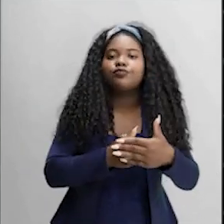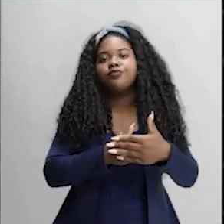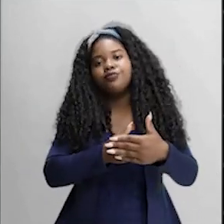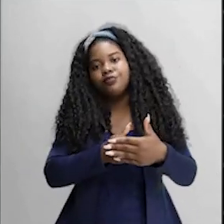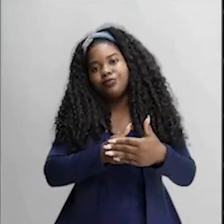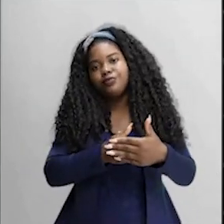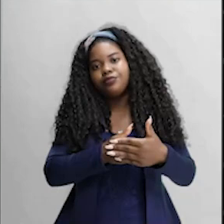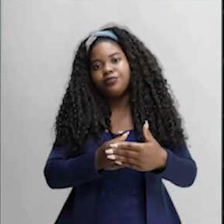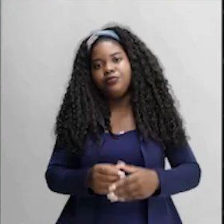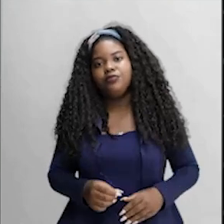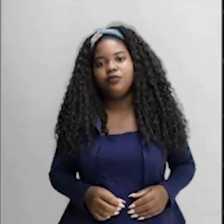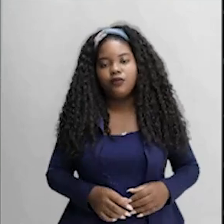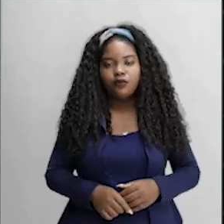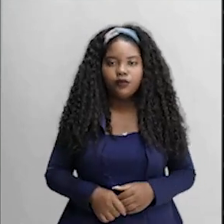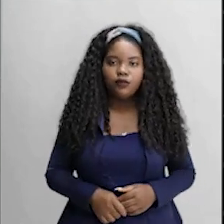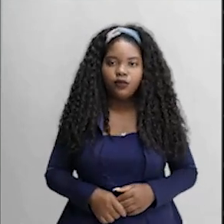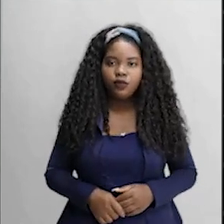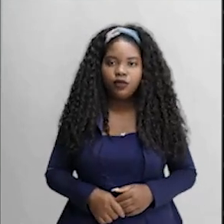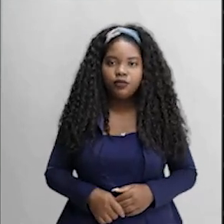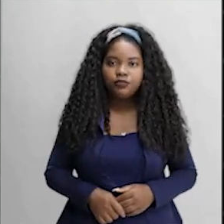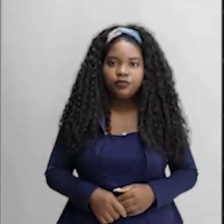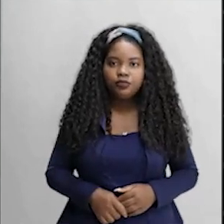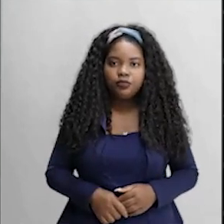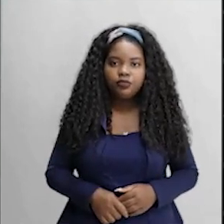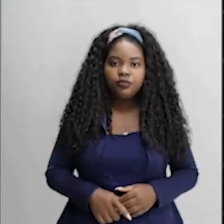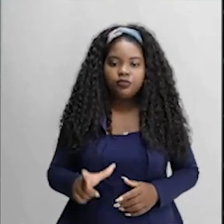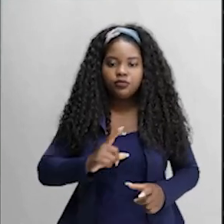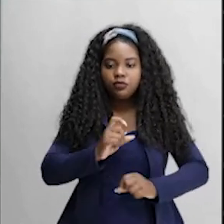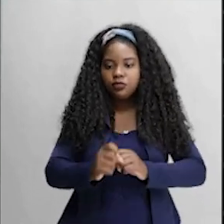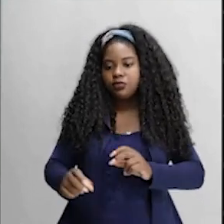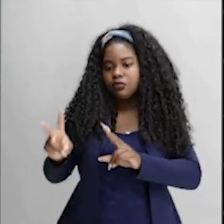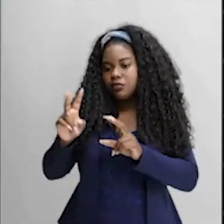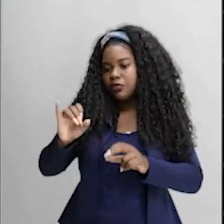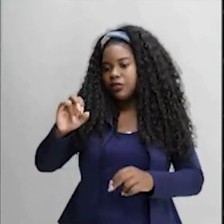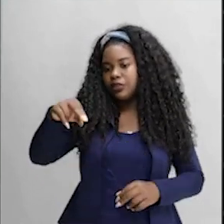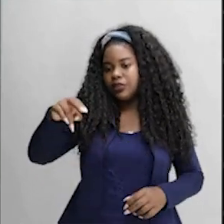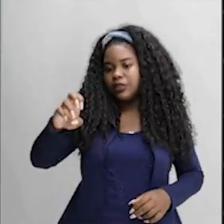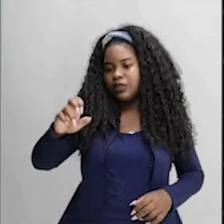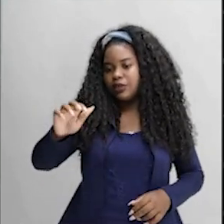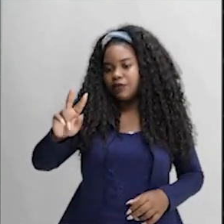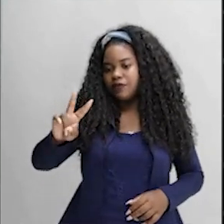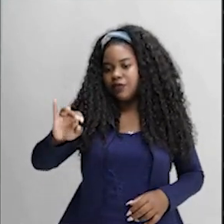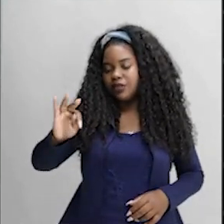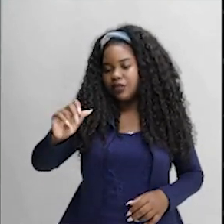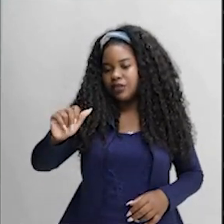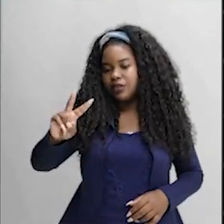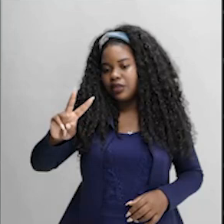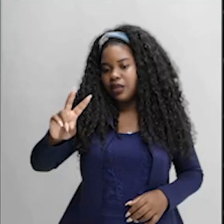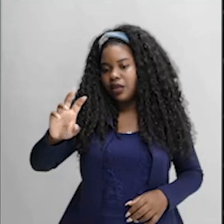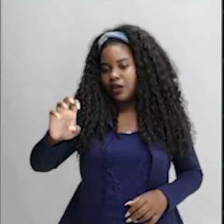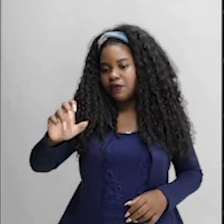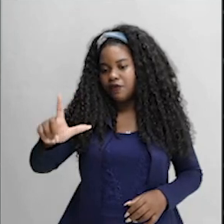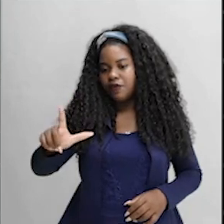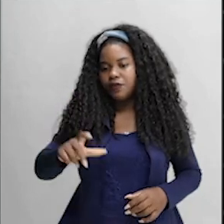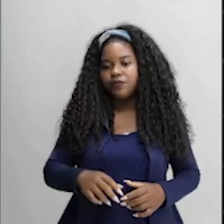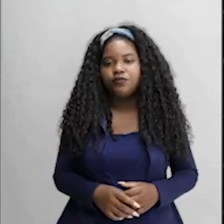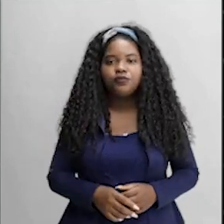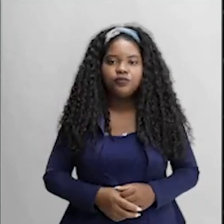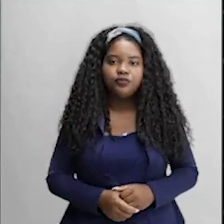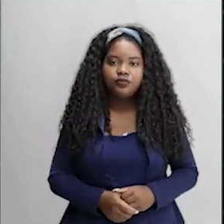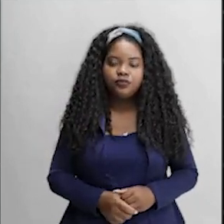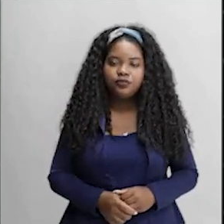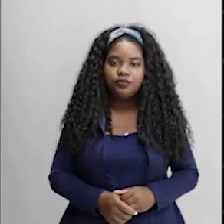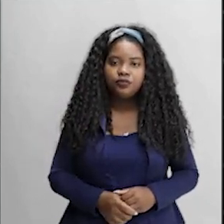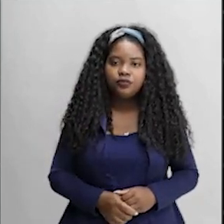forte, tá? Geralmente você vai ver a expressão inevitável, mas há muito quem questione isso, por exemplo.